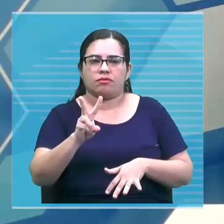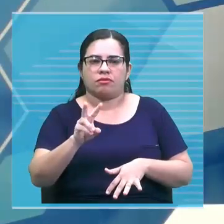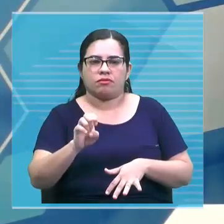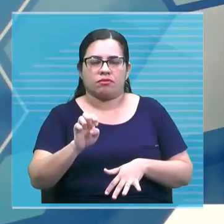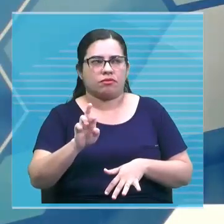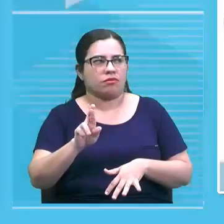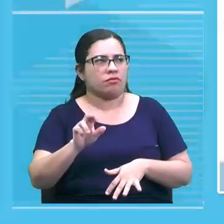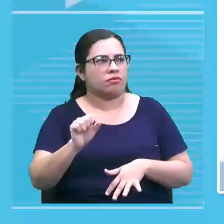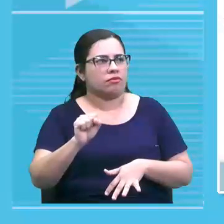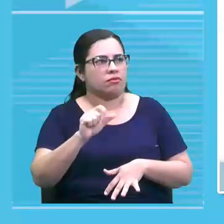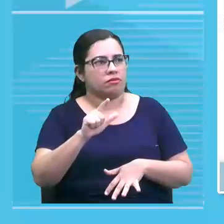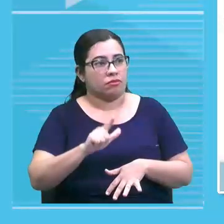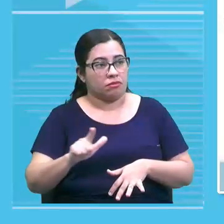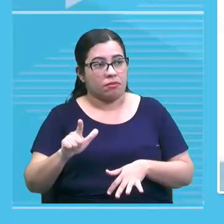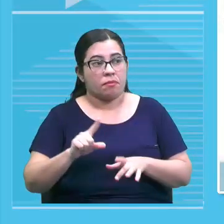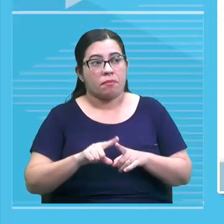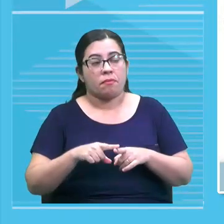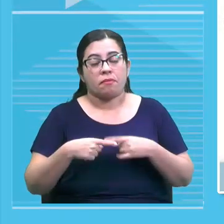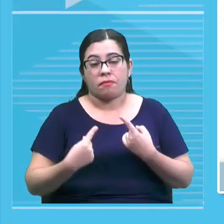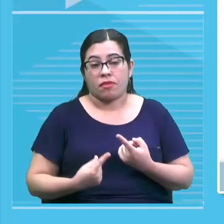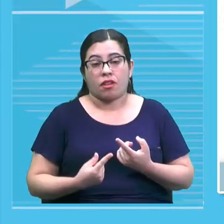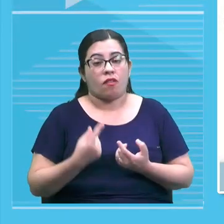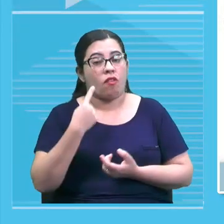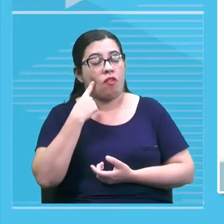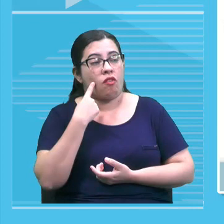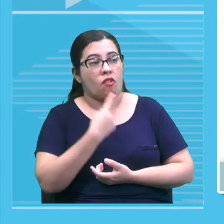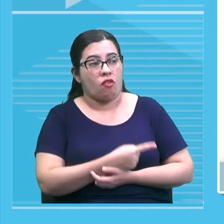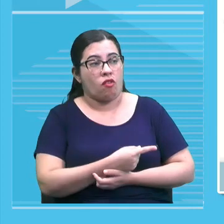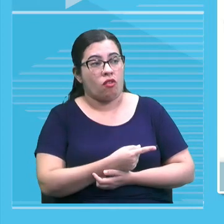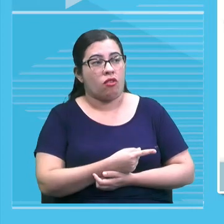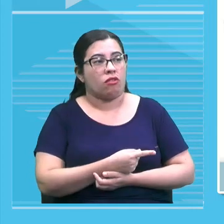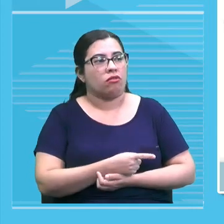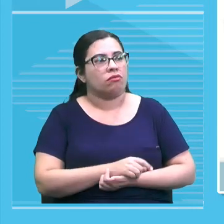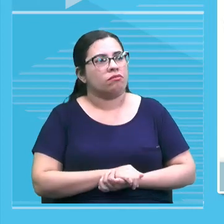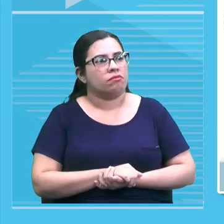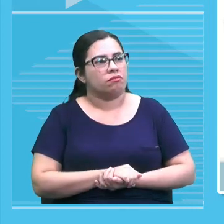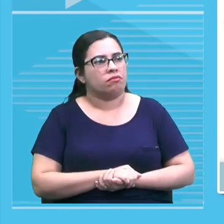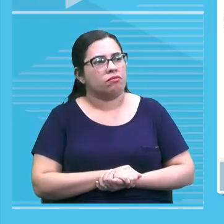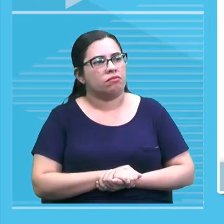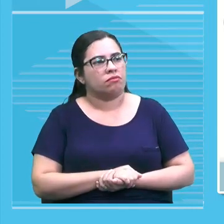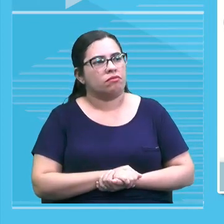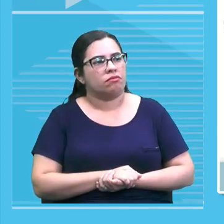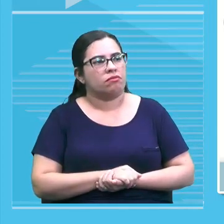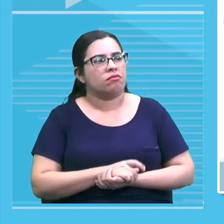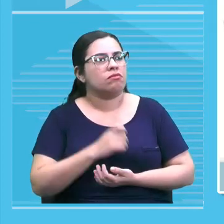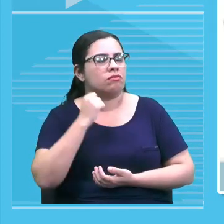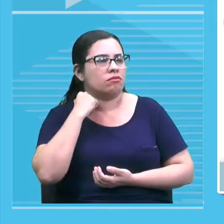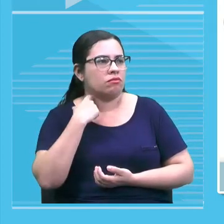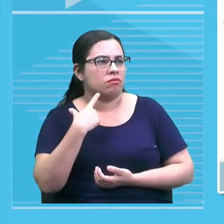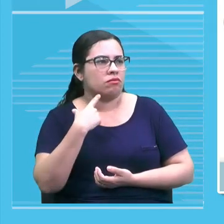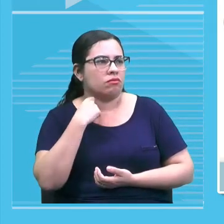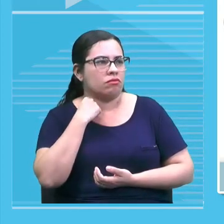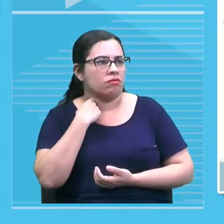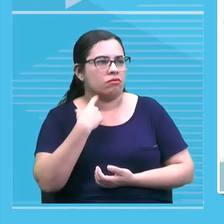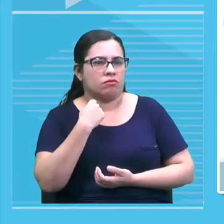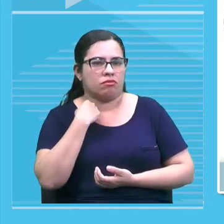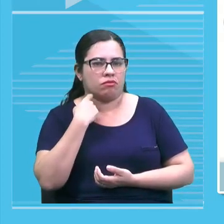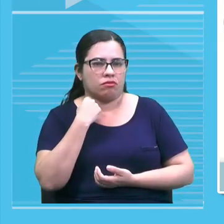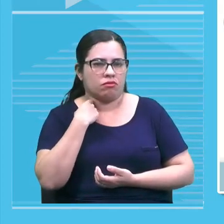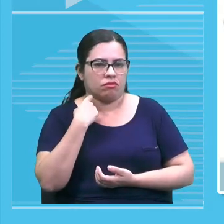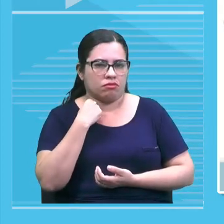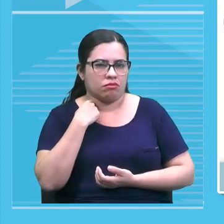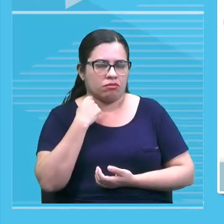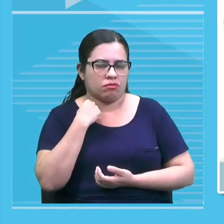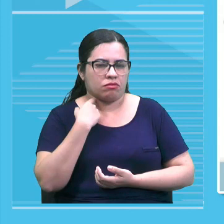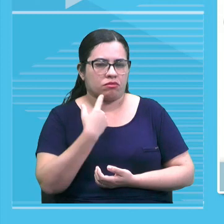pessoal agora vamos para a longitudinal Bora lá longitudinal